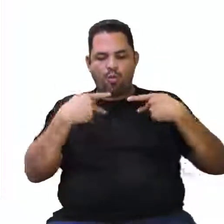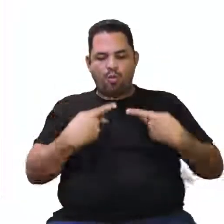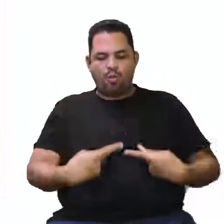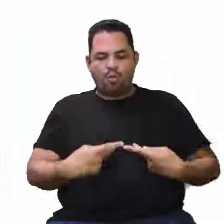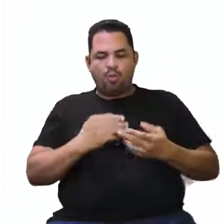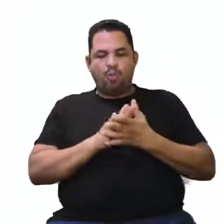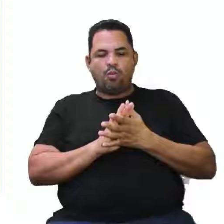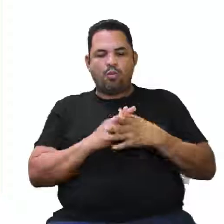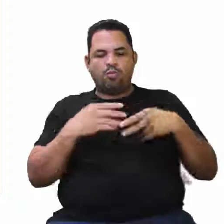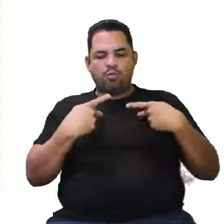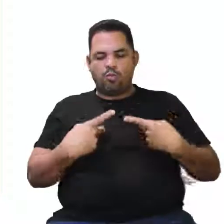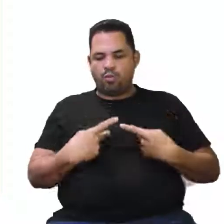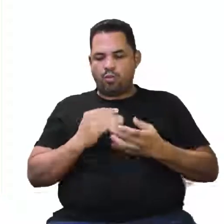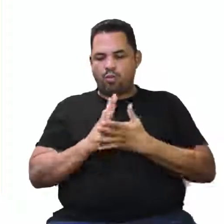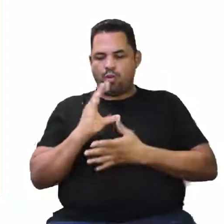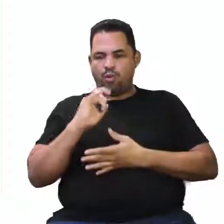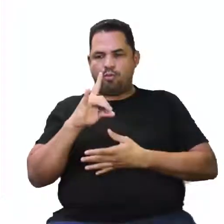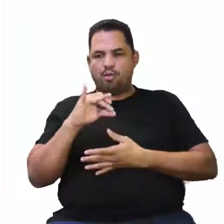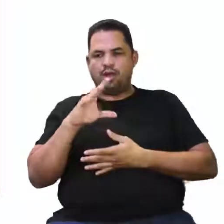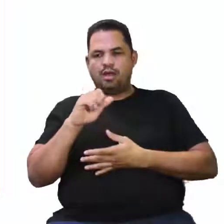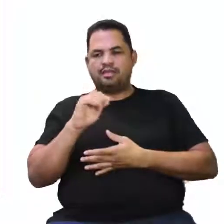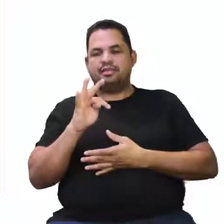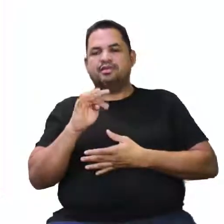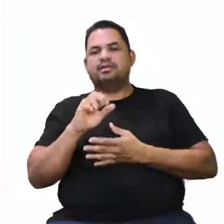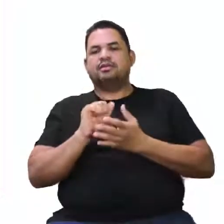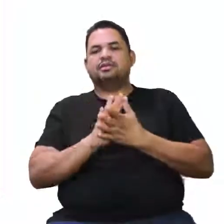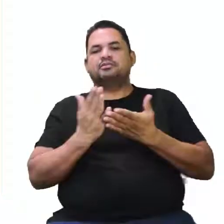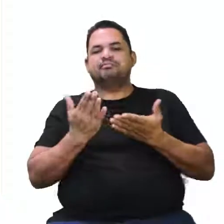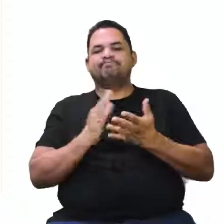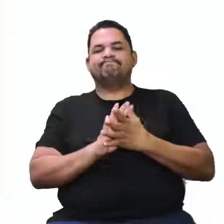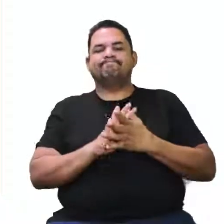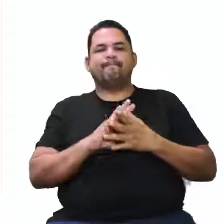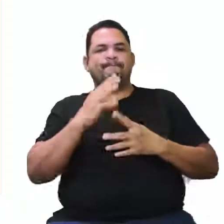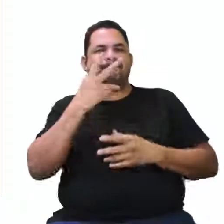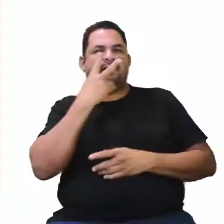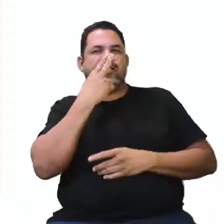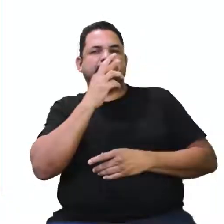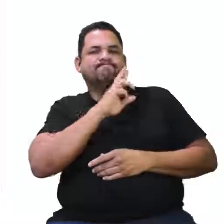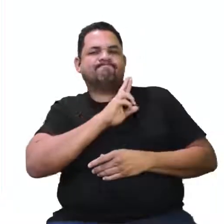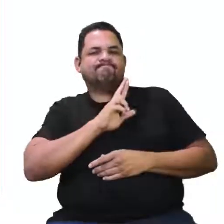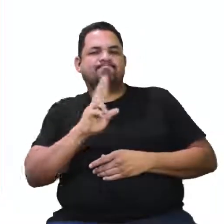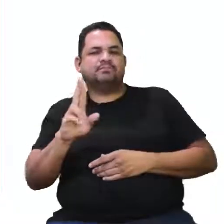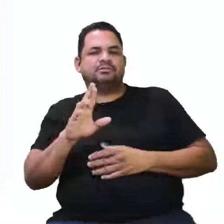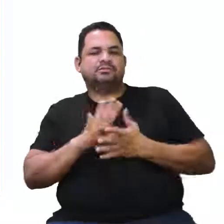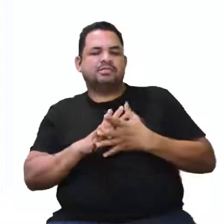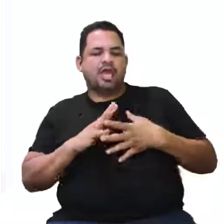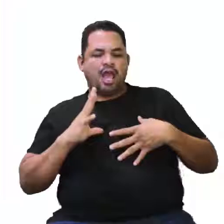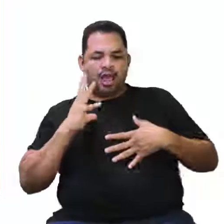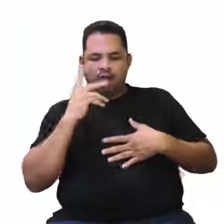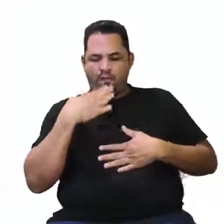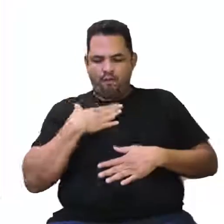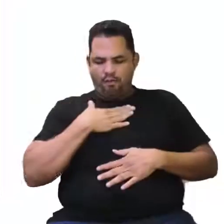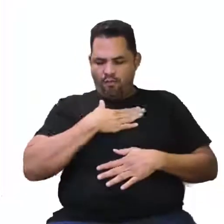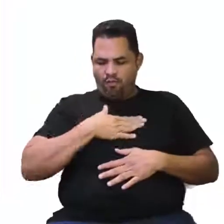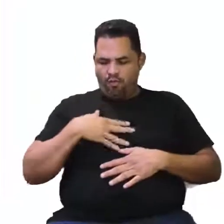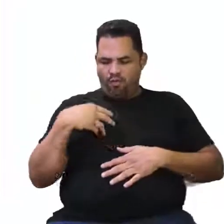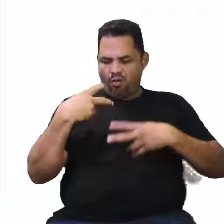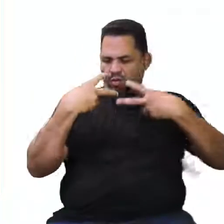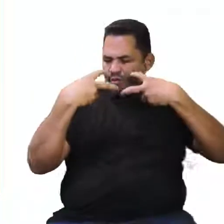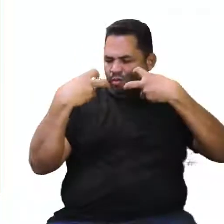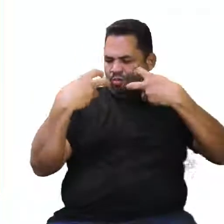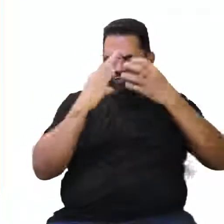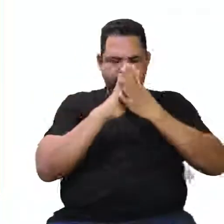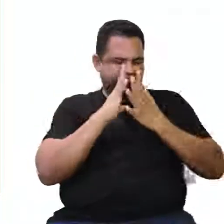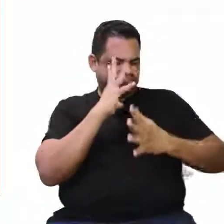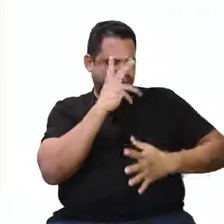seria idolatria aos padrões de corpo. Então, quase uma religião, né, prof? Isso, você adora ali aquele corpo, você faz culto